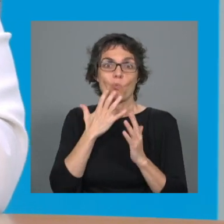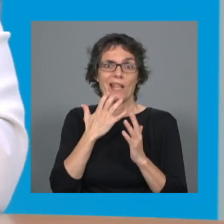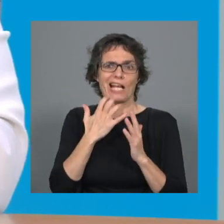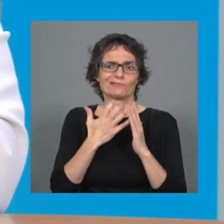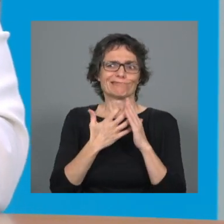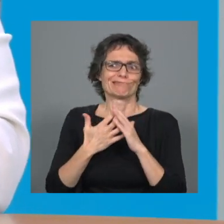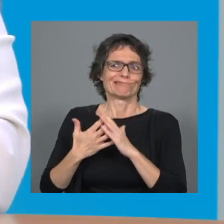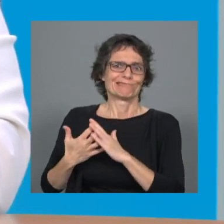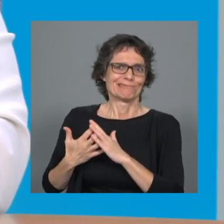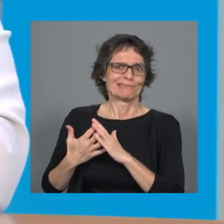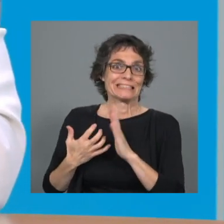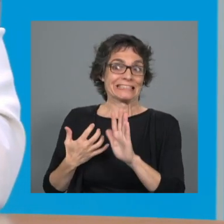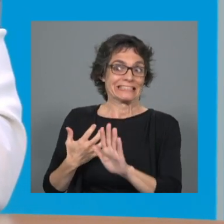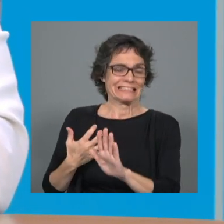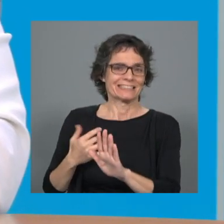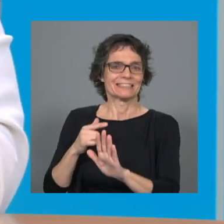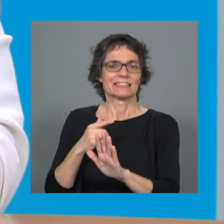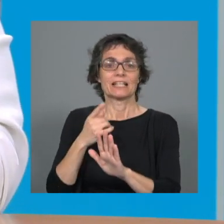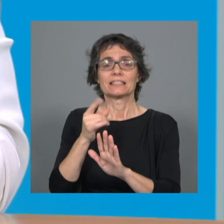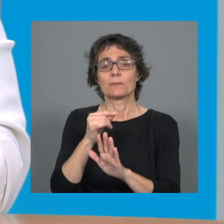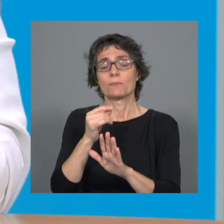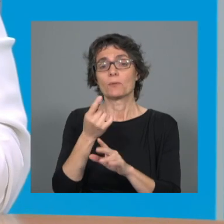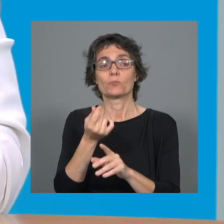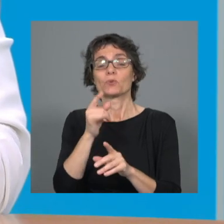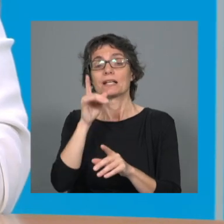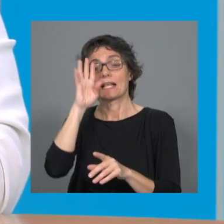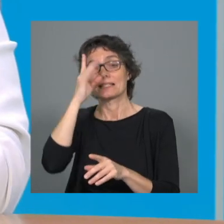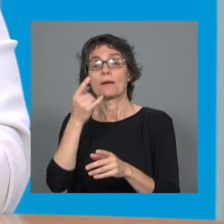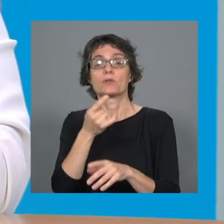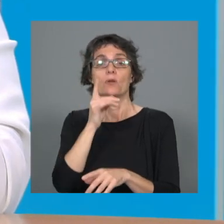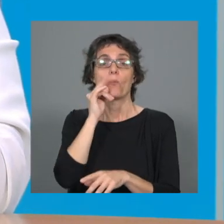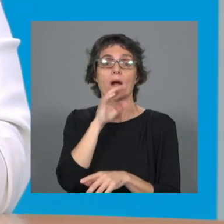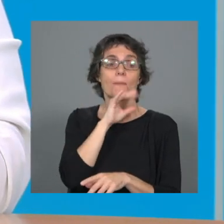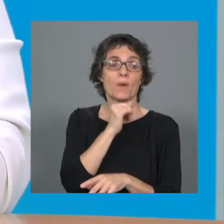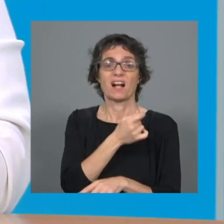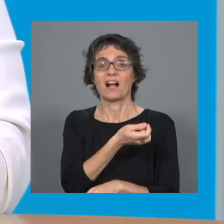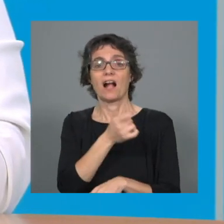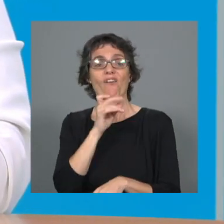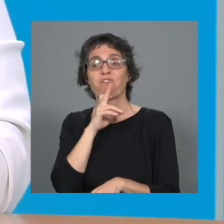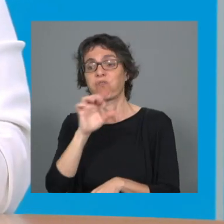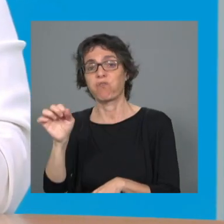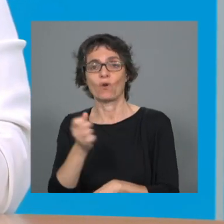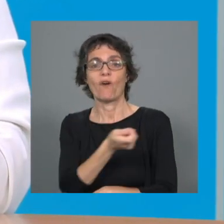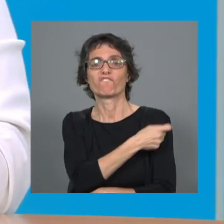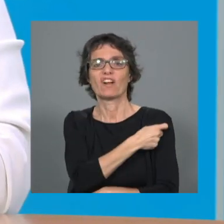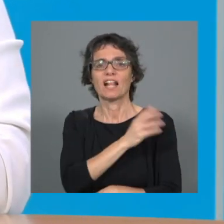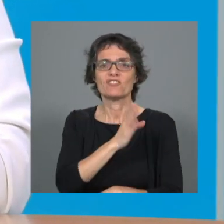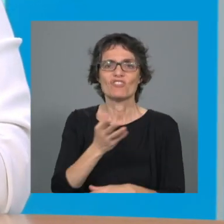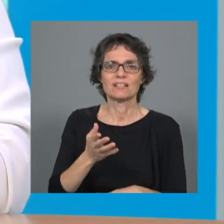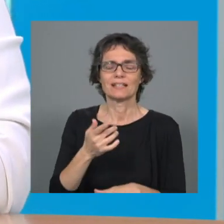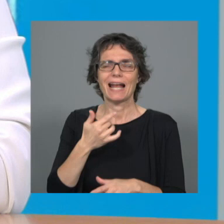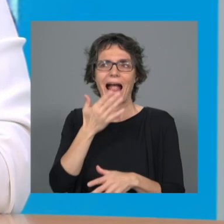já começam a ter pais e avós vacinados e, portanto, todos nos sentimos um bocadinho mais